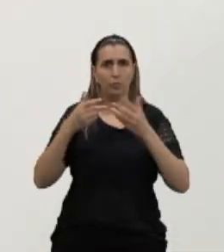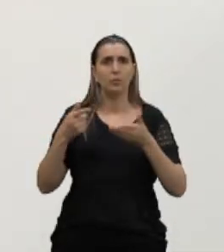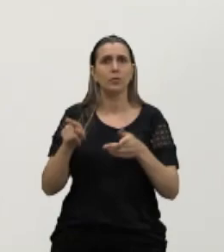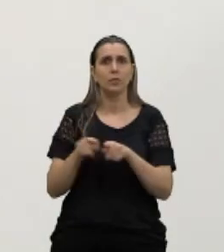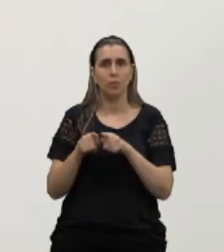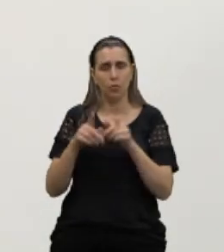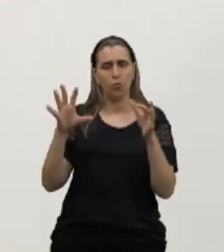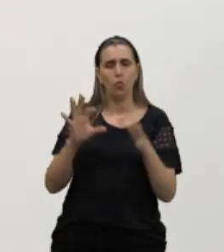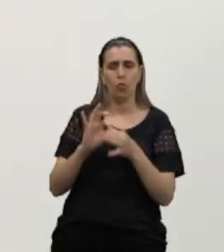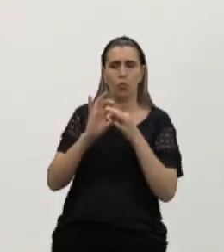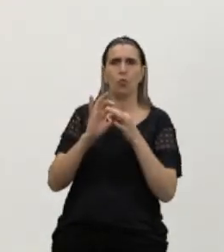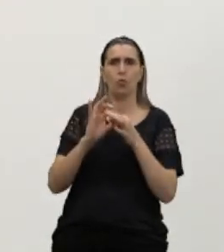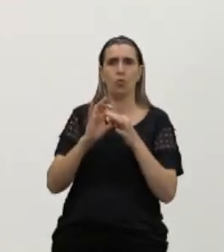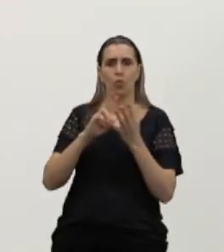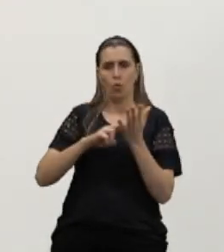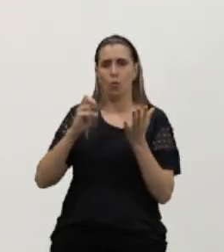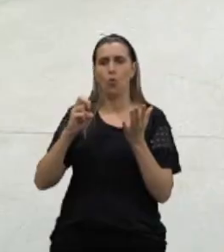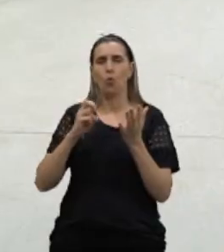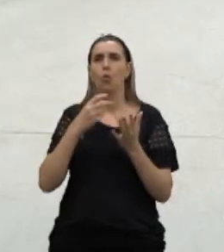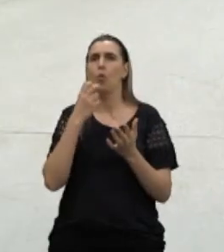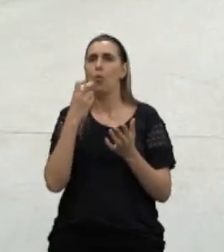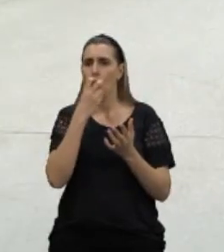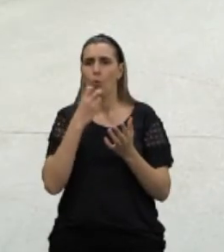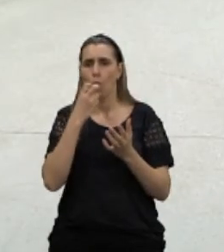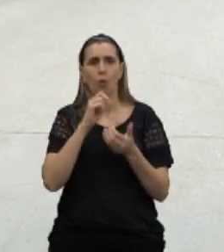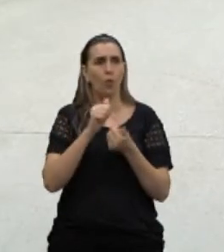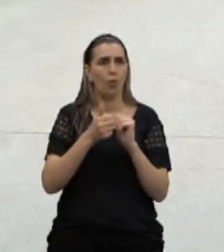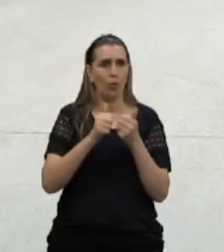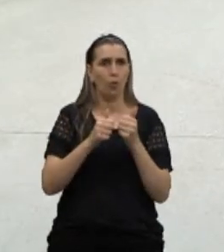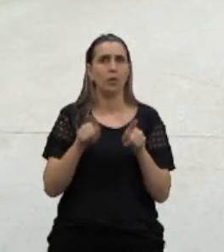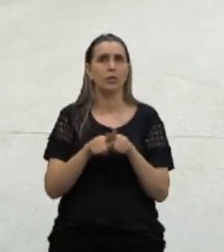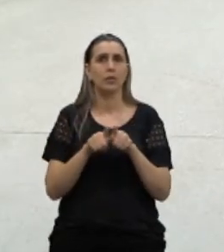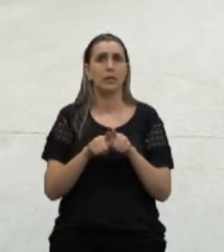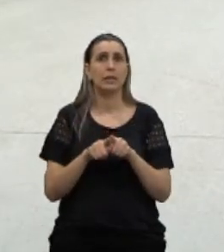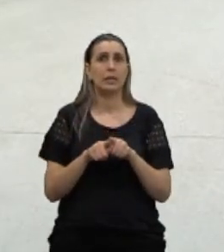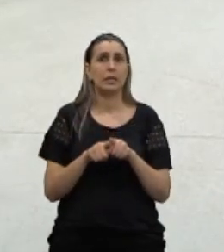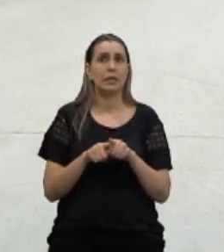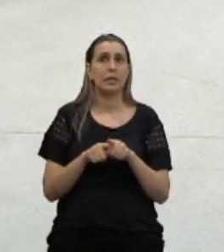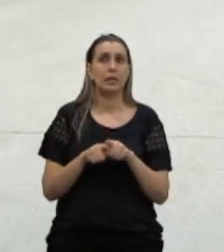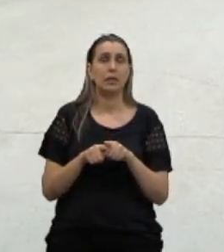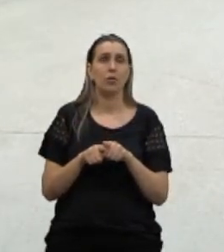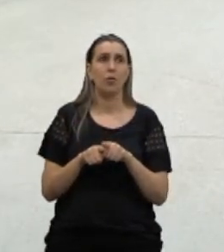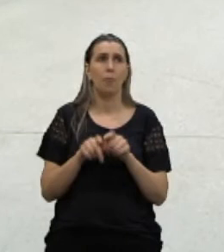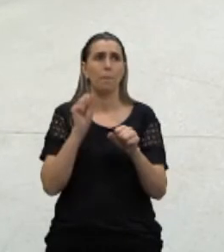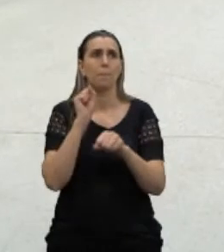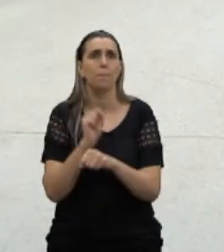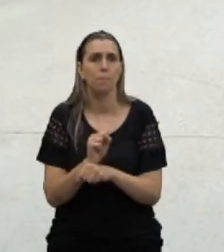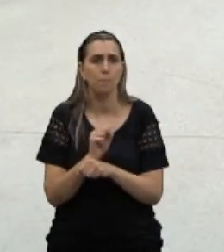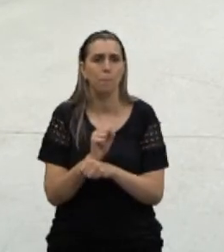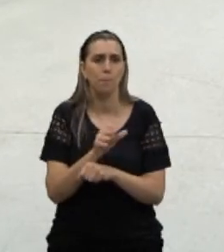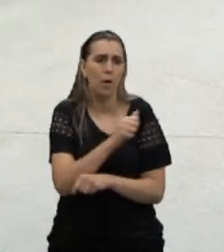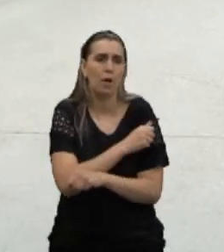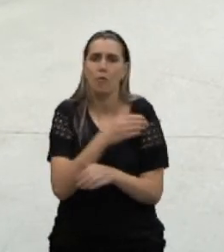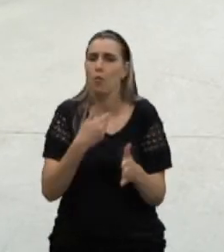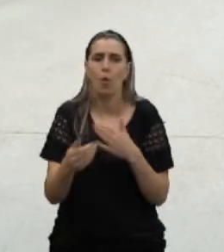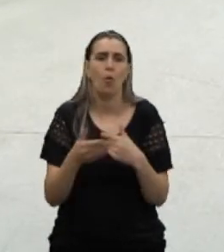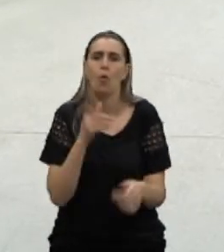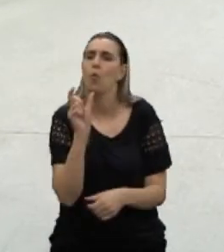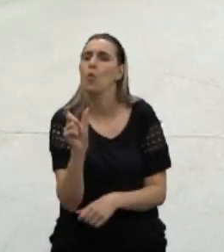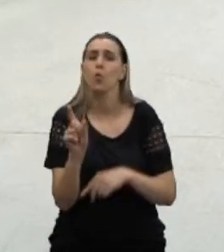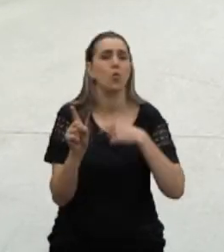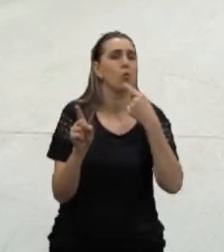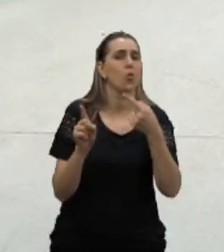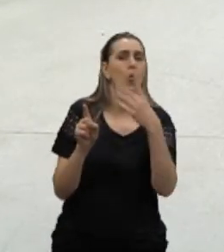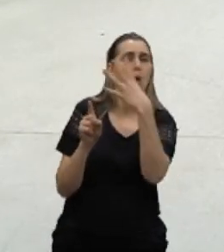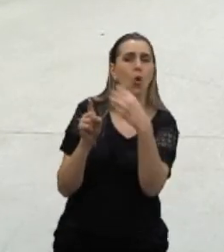A gente pode trabalhar com vocal. Isso. Dependendo do jogo, Luana, tem uns que parou o aluno e ele tem que falar qualquer palavra. E o outro